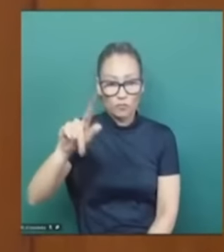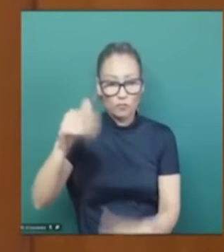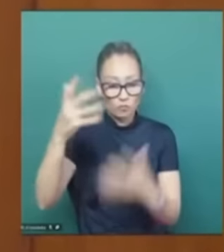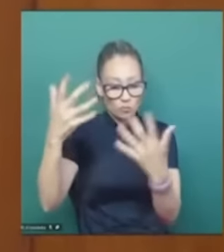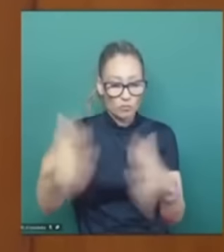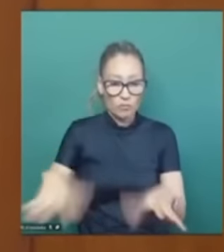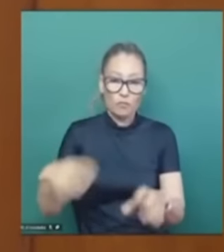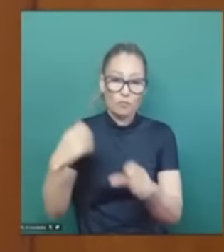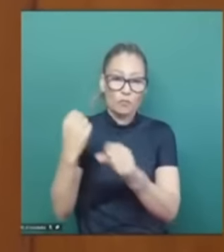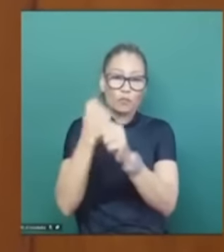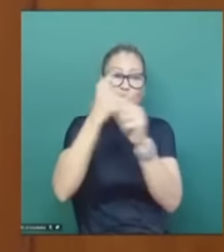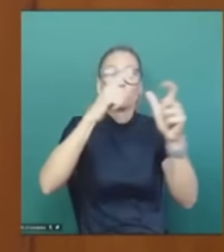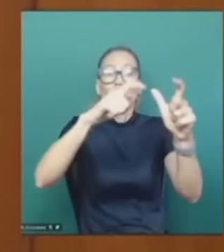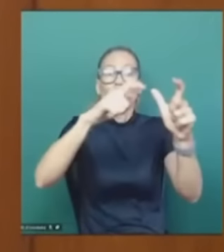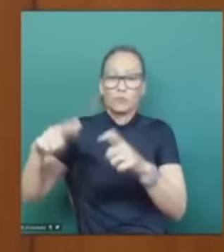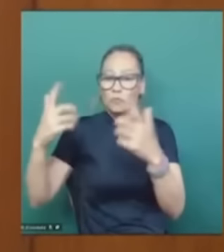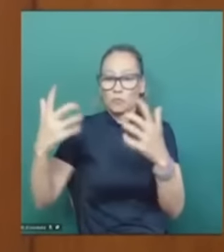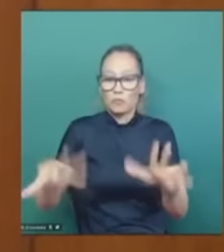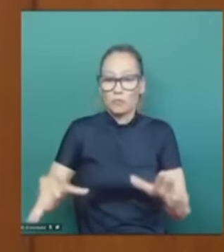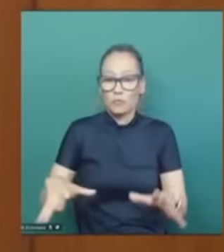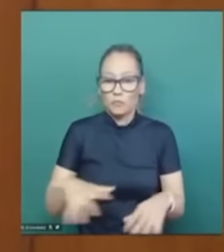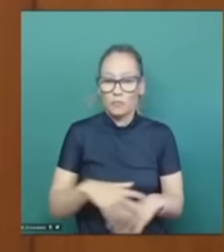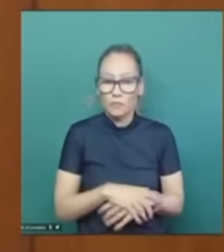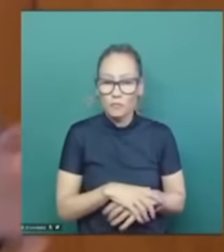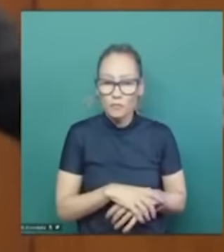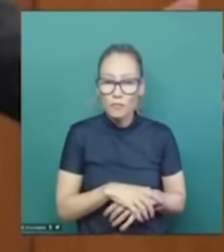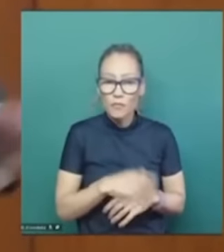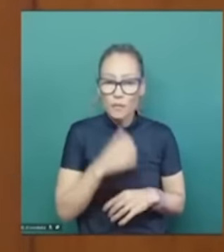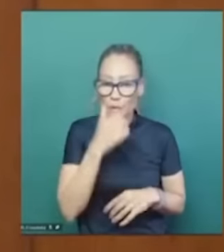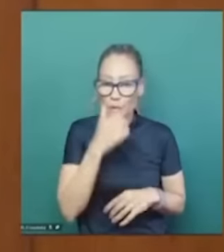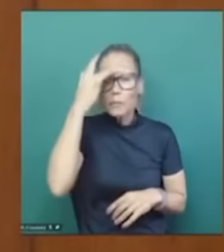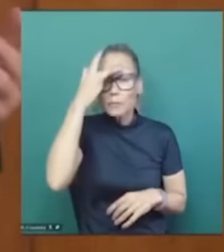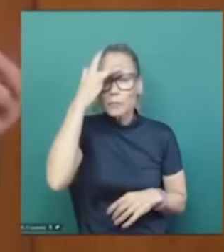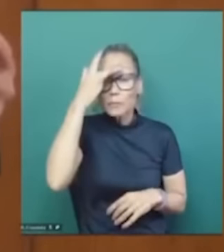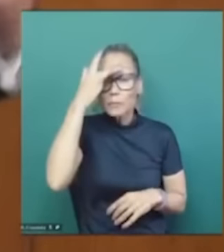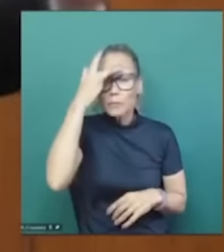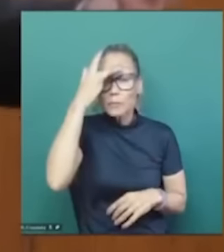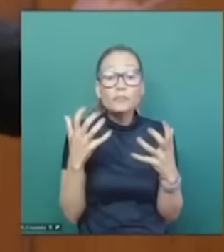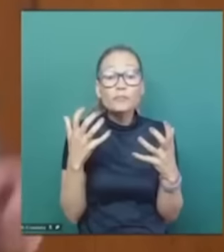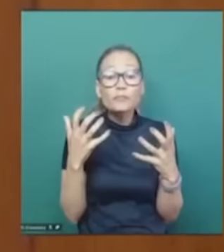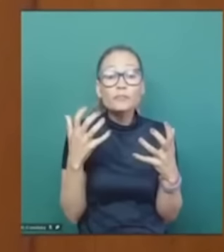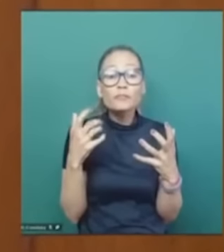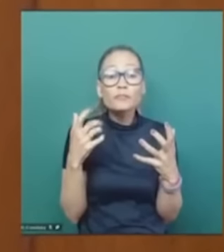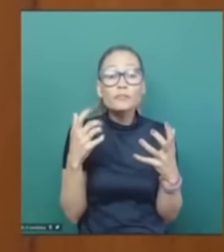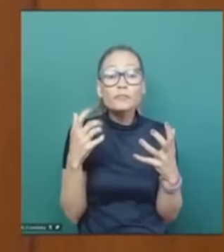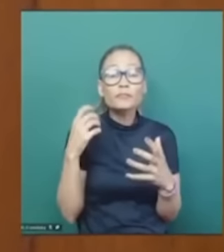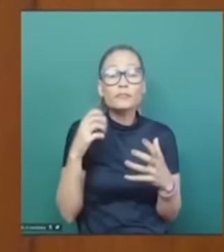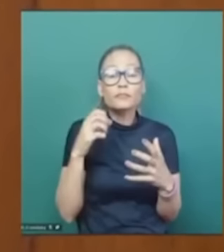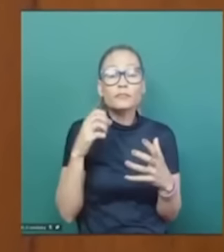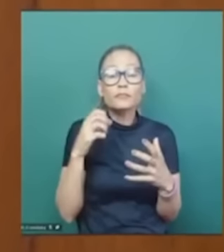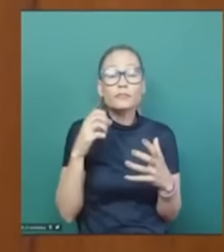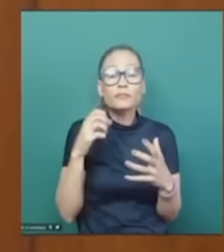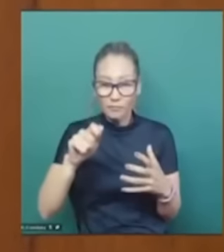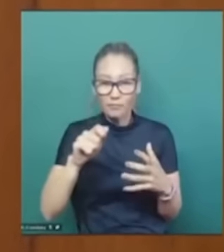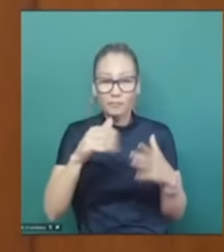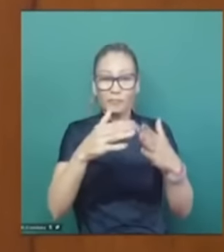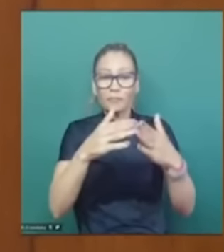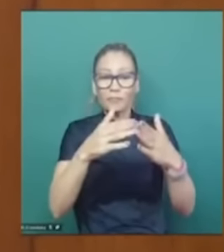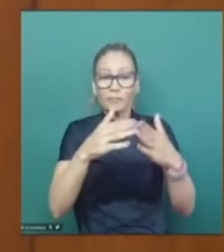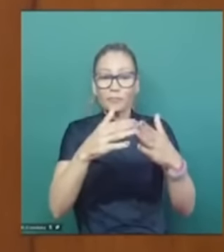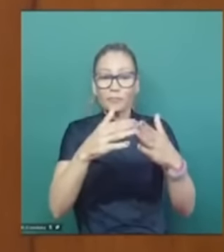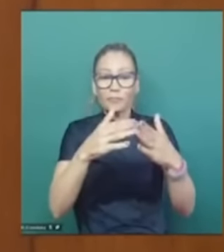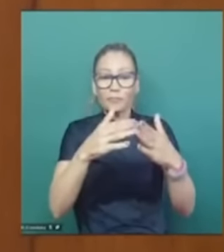pede moradia. As pessoas vão morar onde? Numa oca? A vereadora Silva odeia empreendimento. Mas ela quer que as pessoas morem perto do